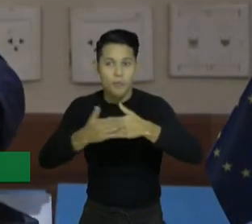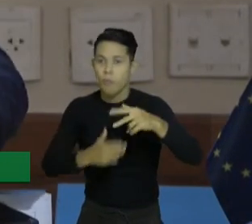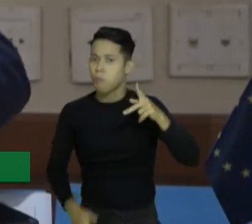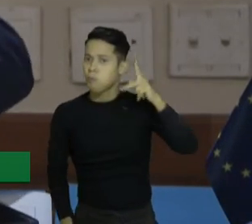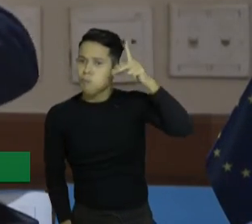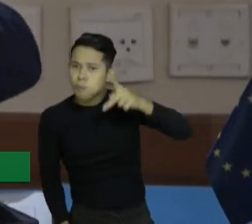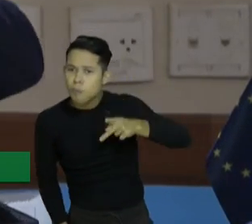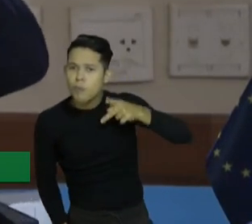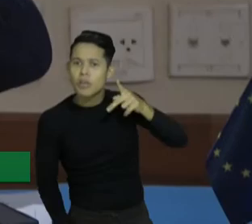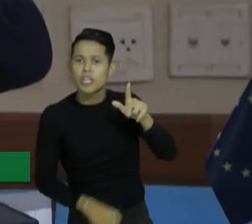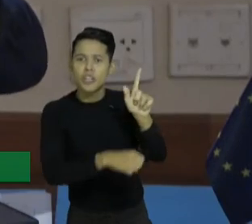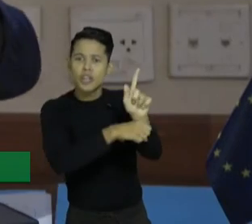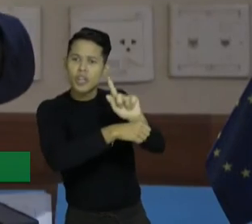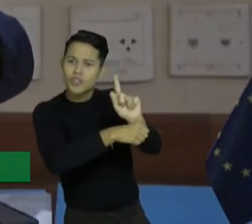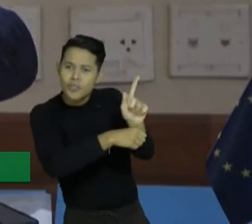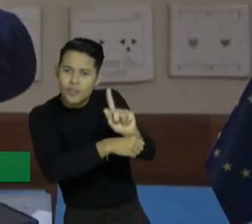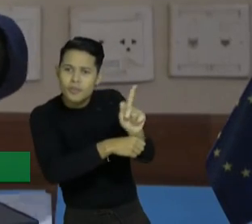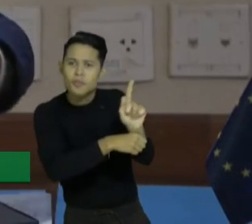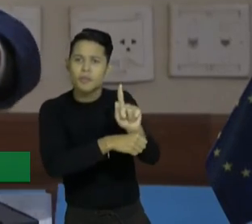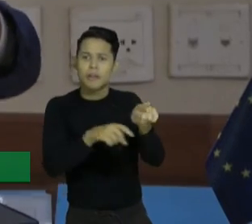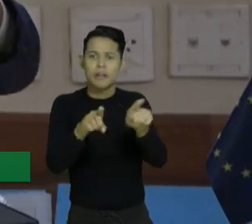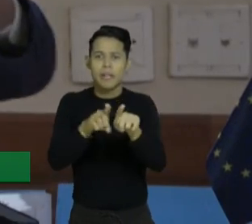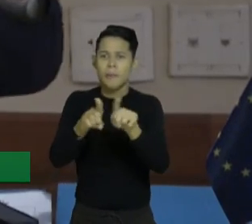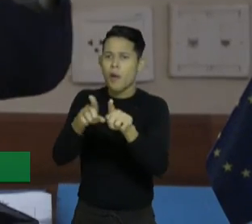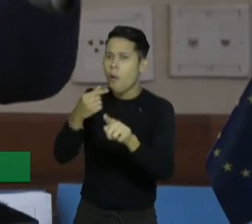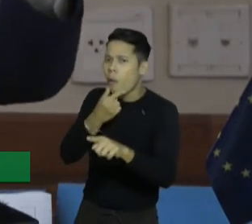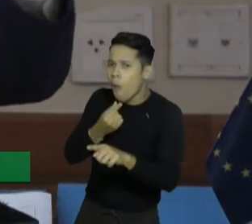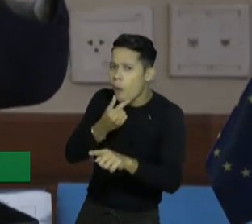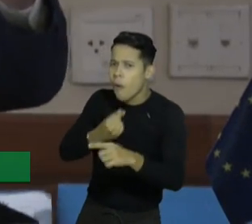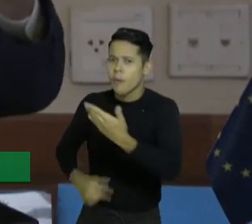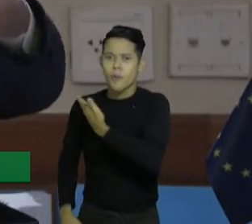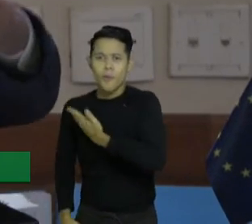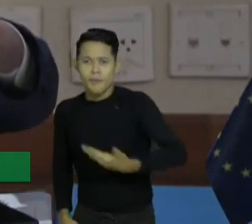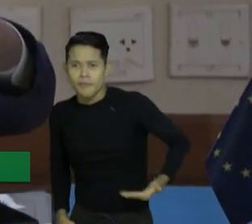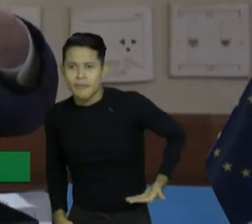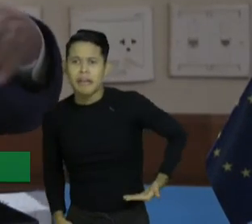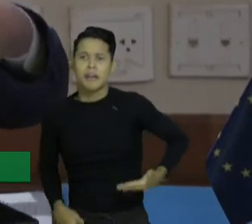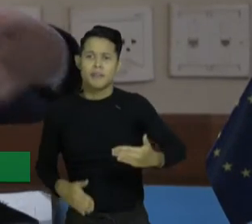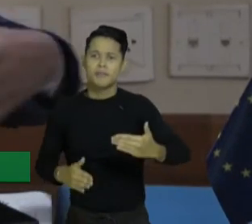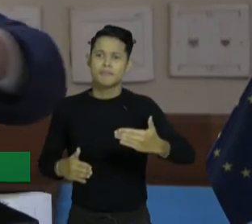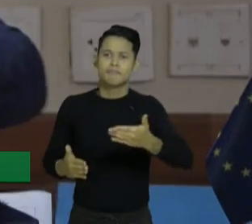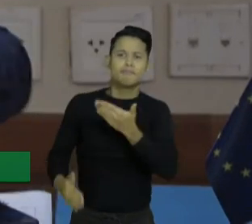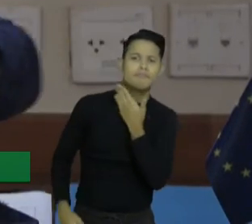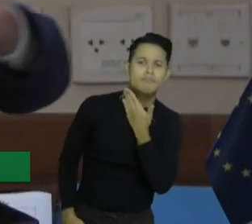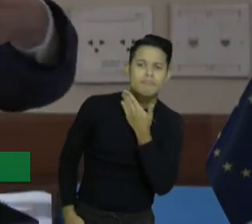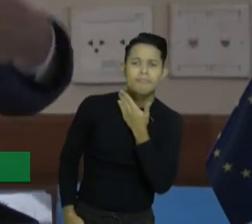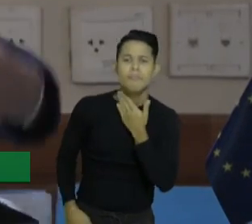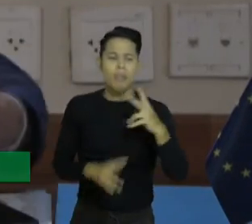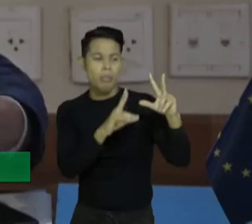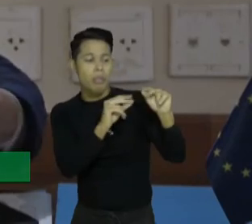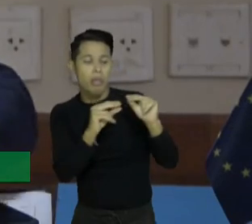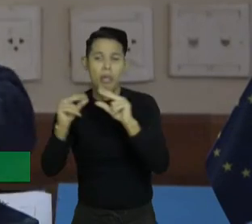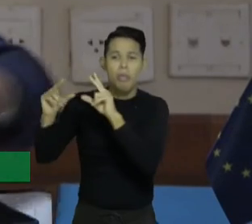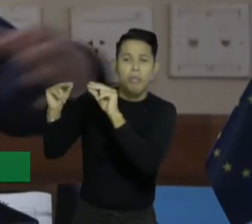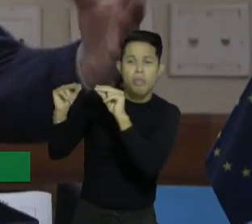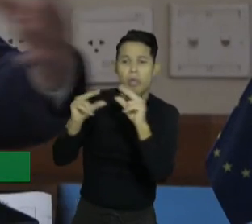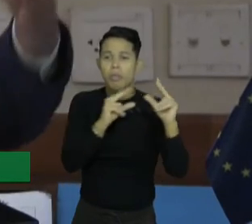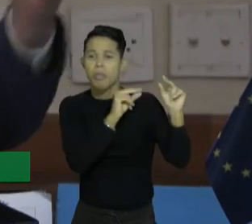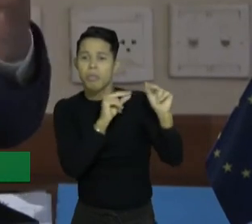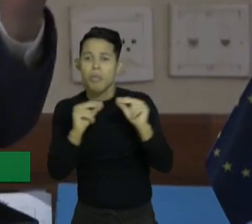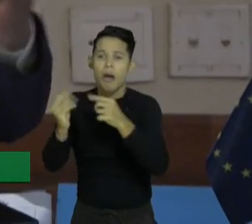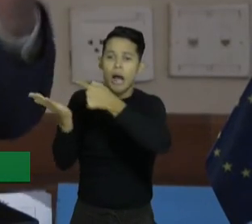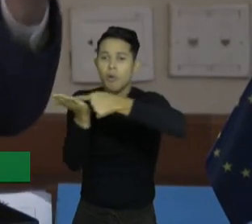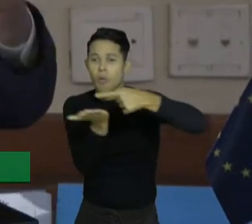gestores independente dos homens públicos independente desse desse bate-papo de acordo para lá carta para cá o